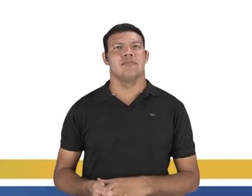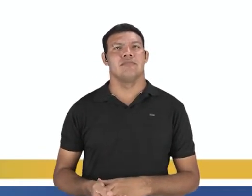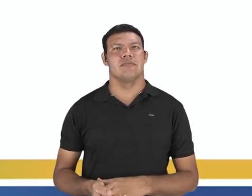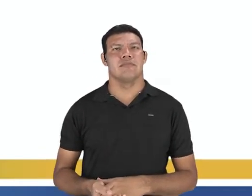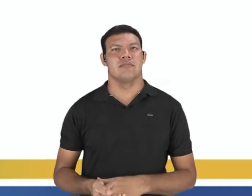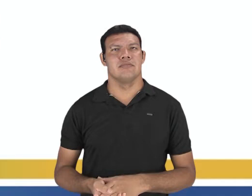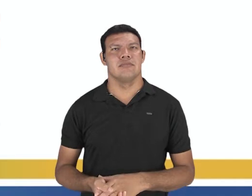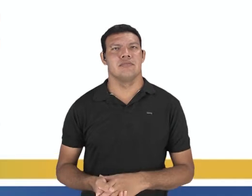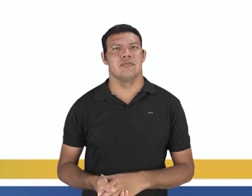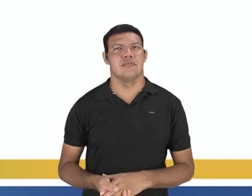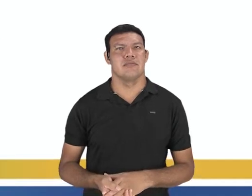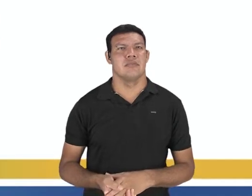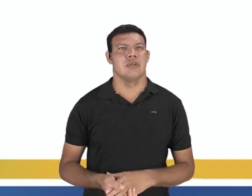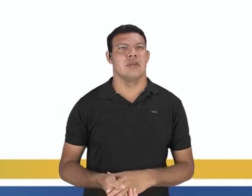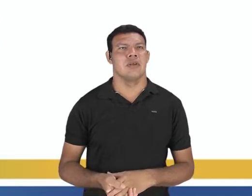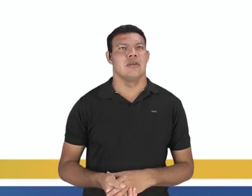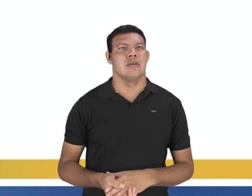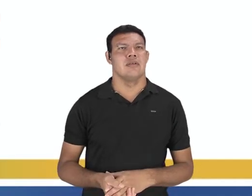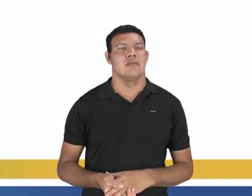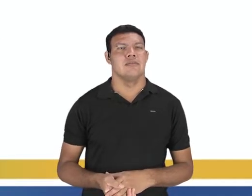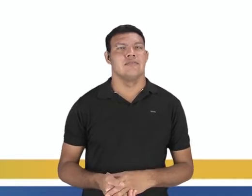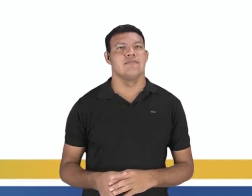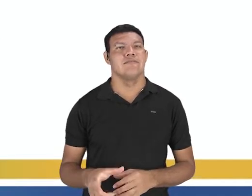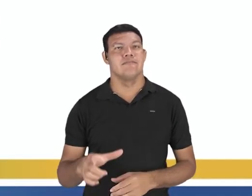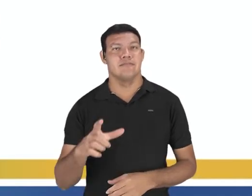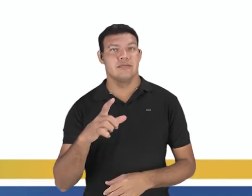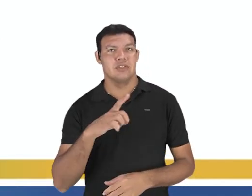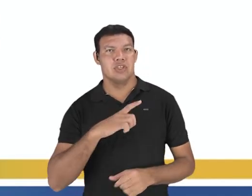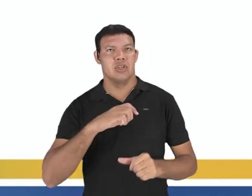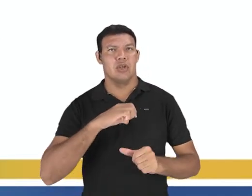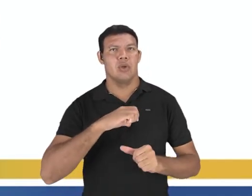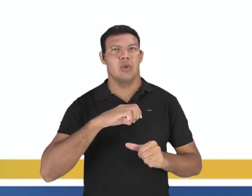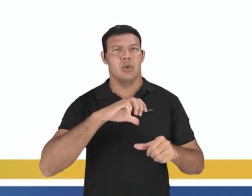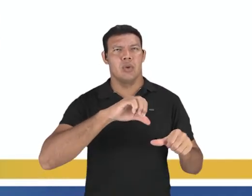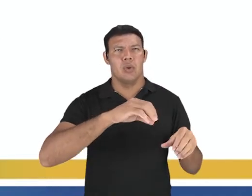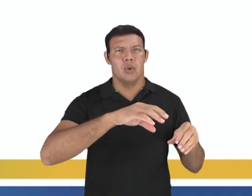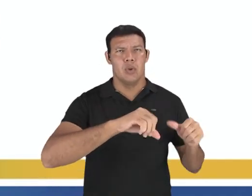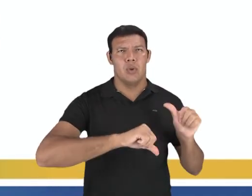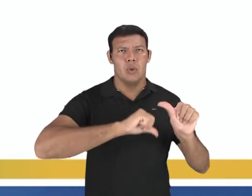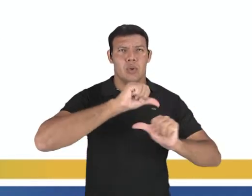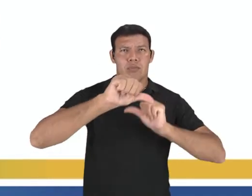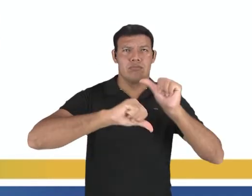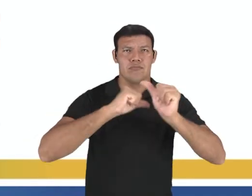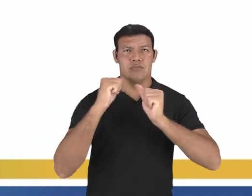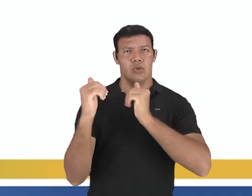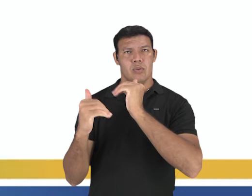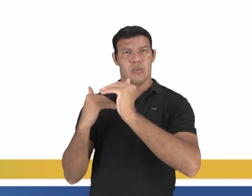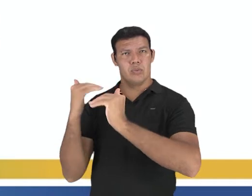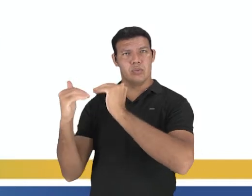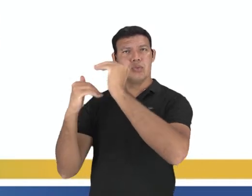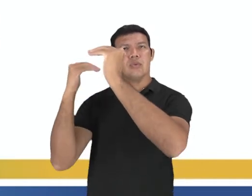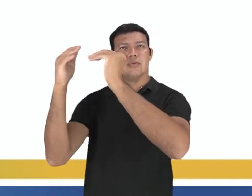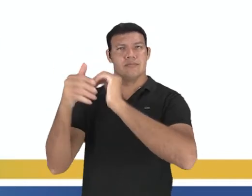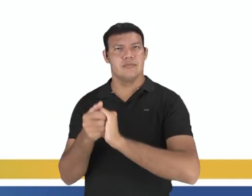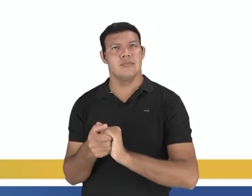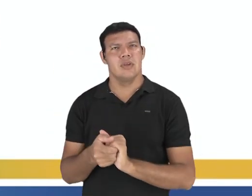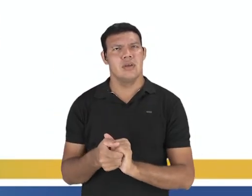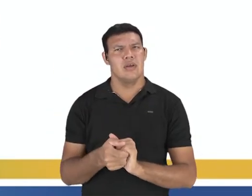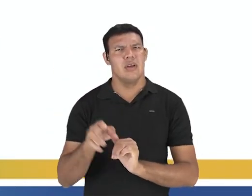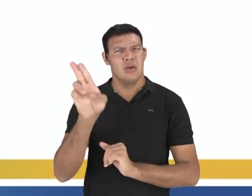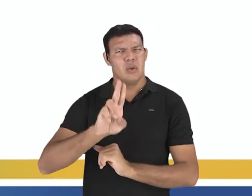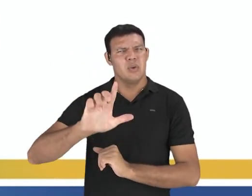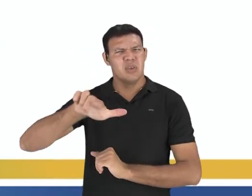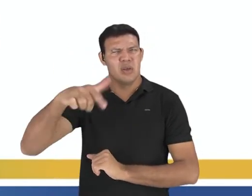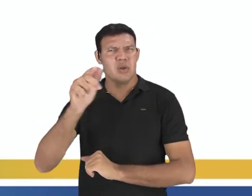nome, corpo e jeito? Ou a gente só principia a ser quando cresce? É